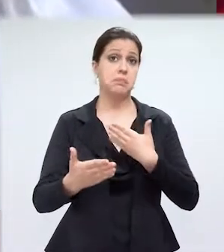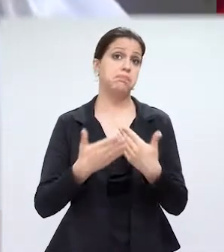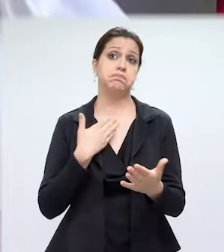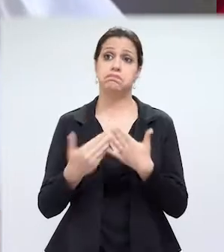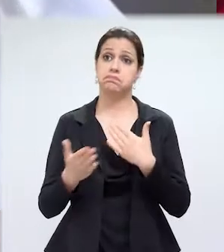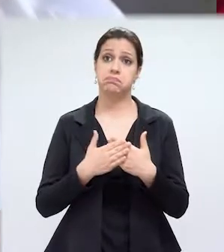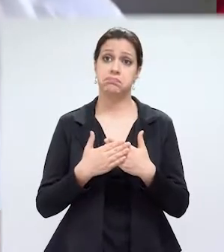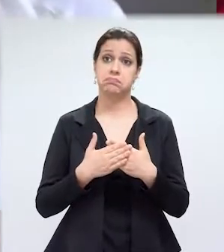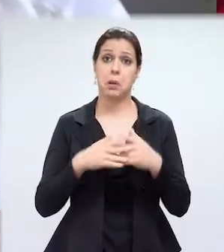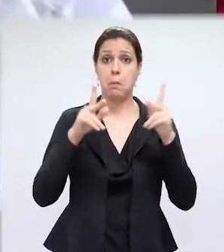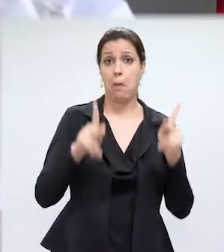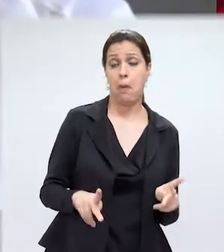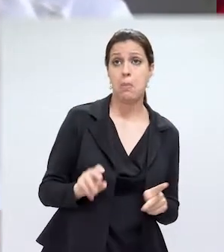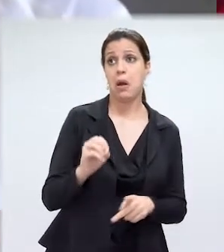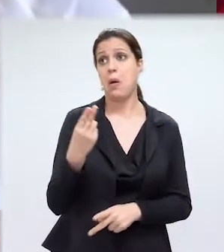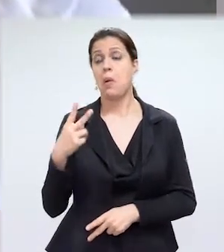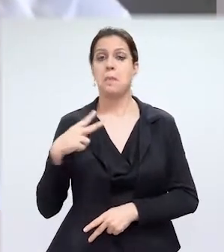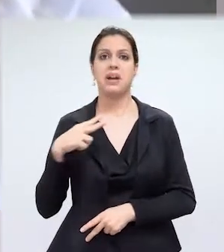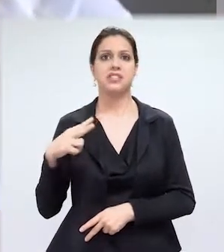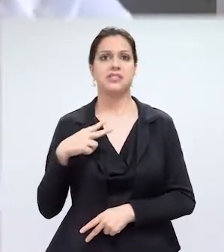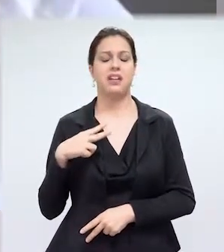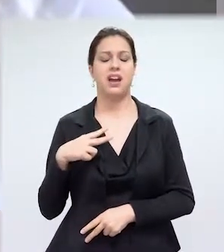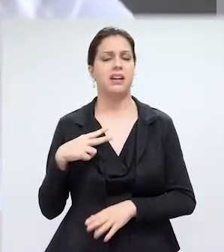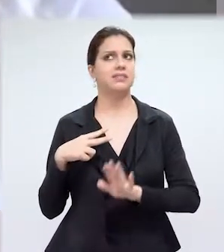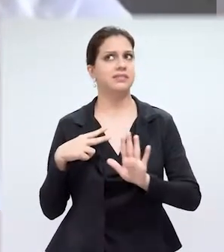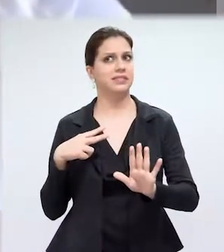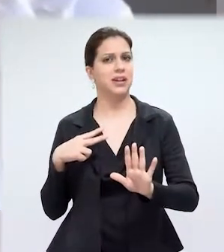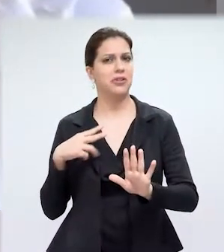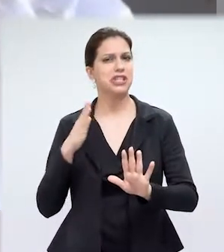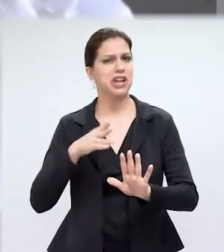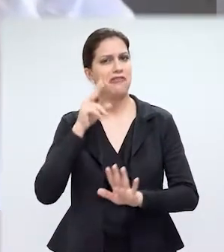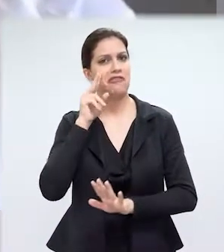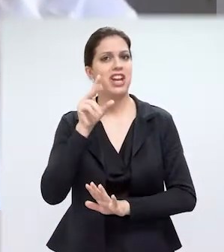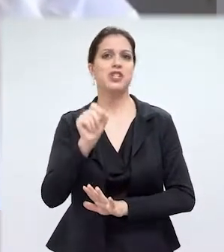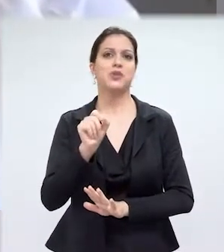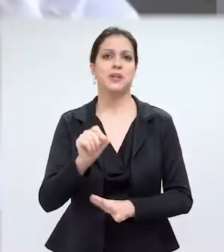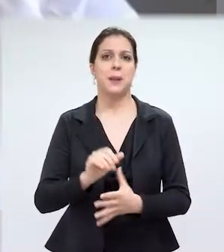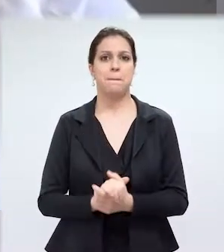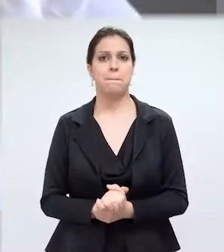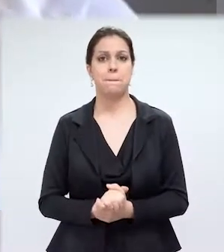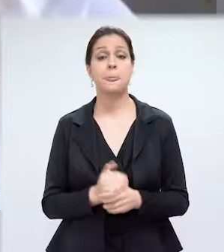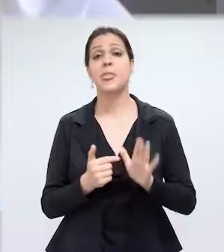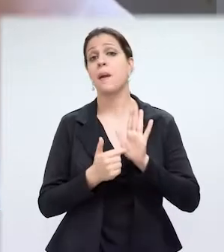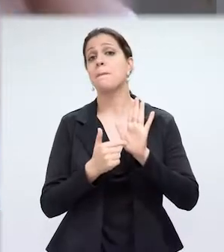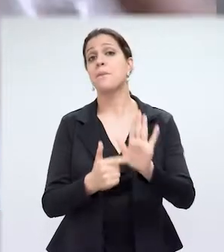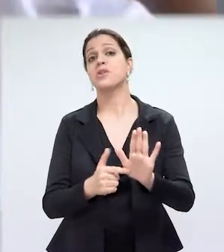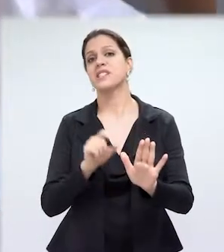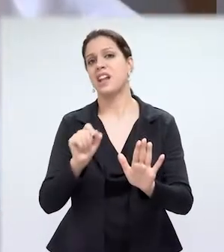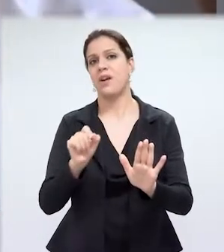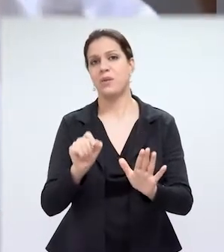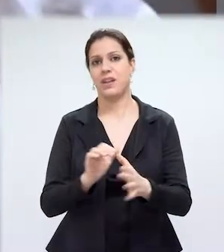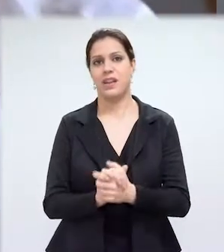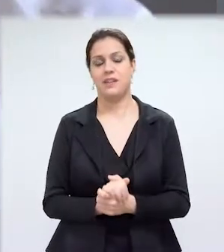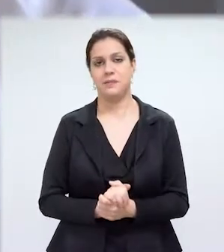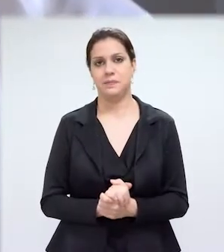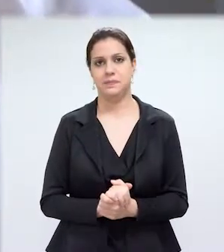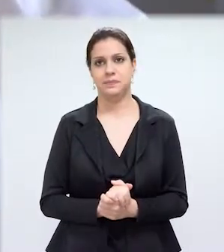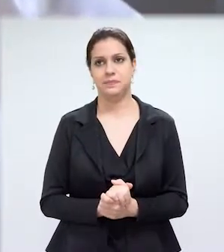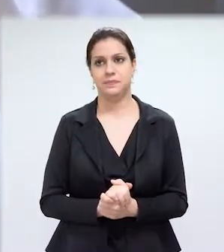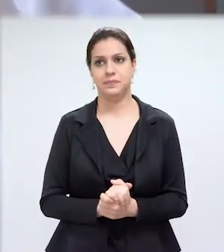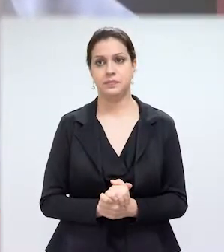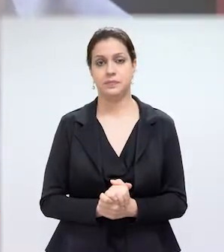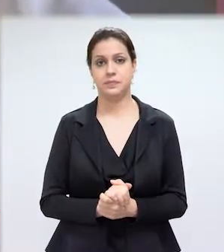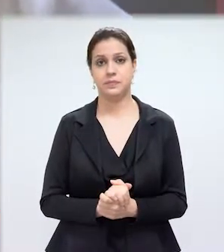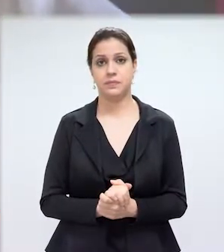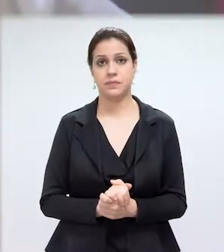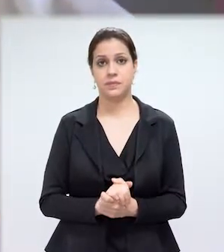na pública quanto na privada. Entendeu? Então, aí eu já vejo